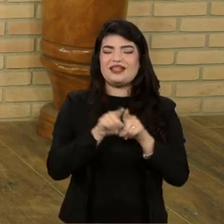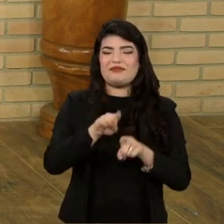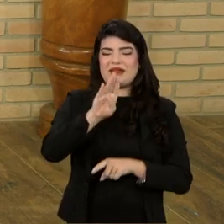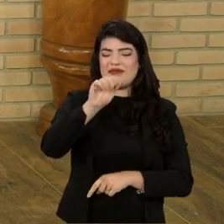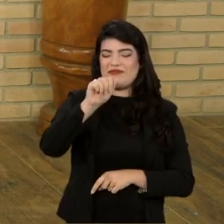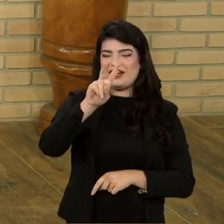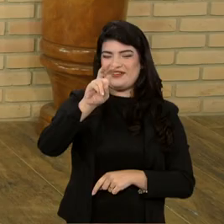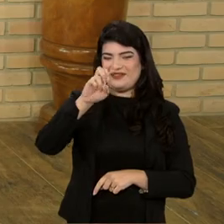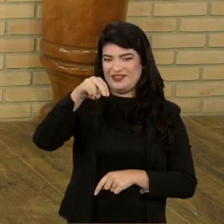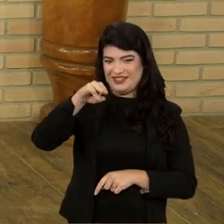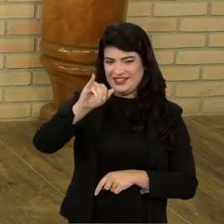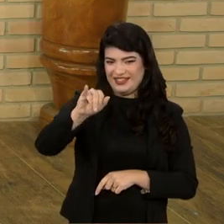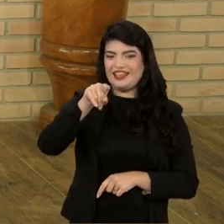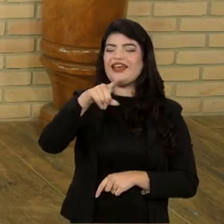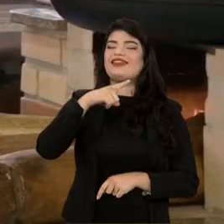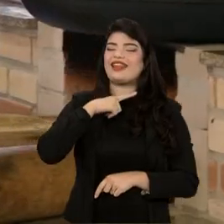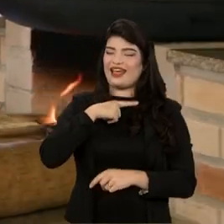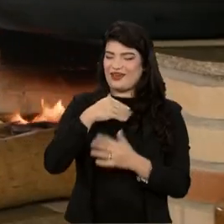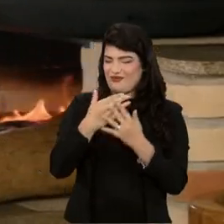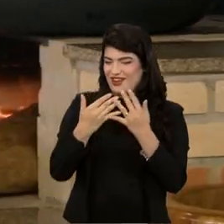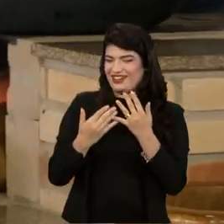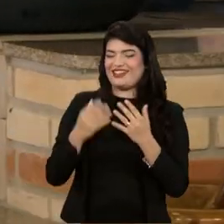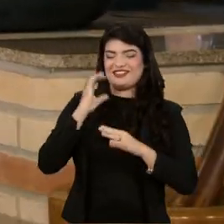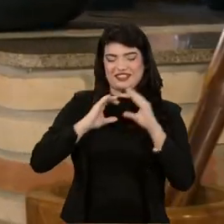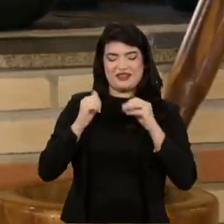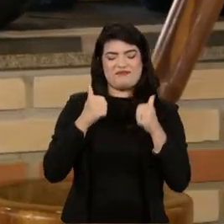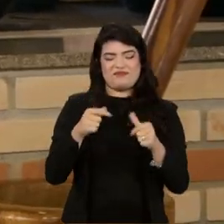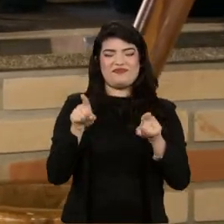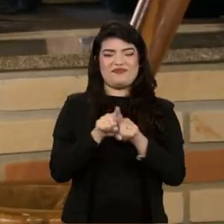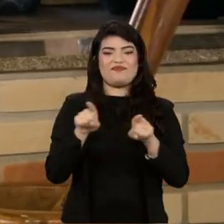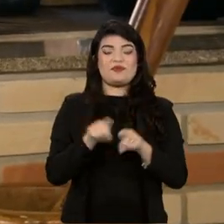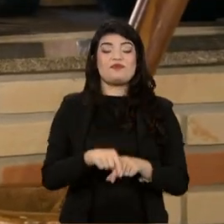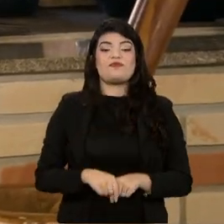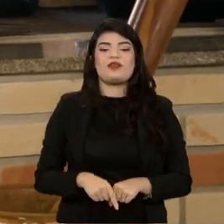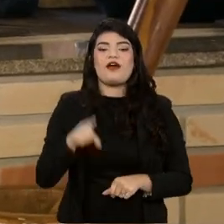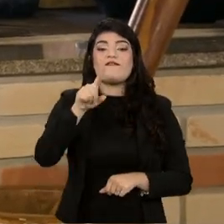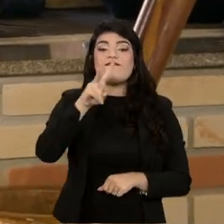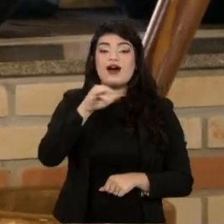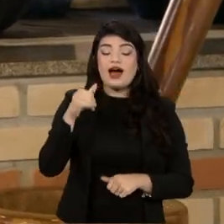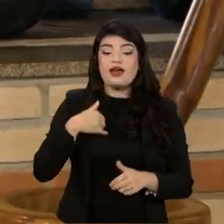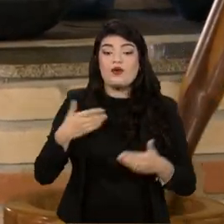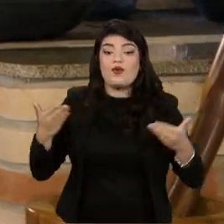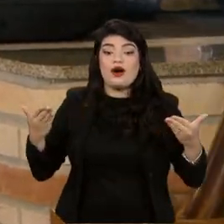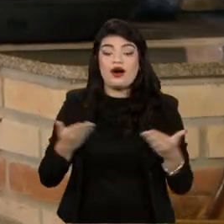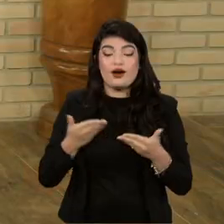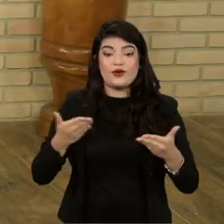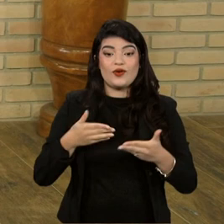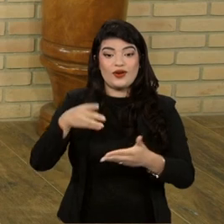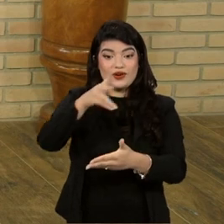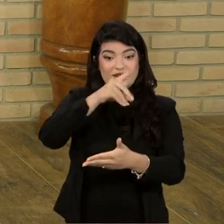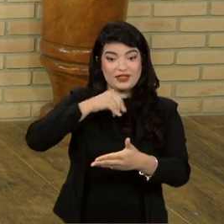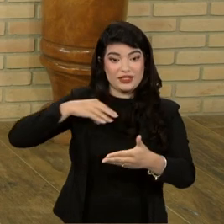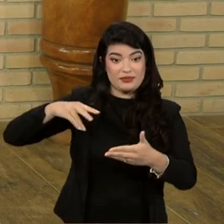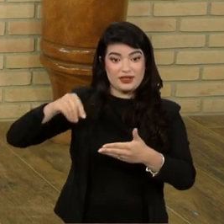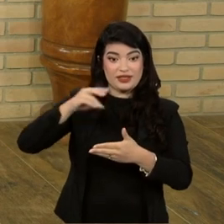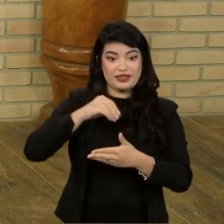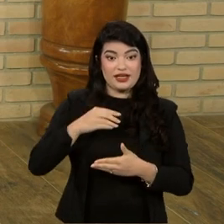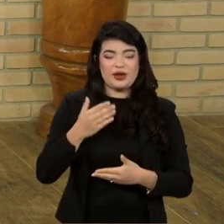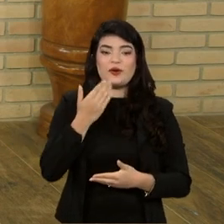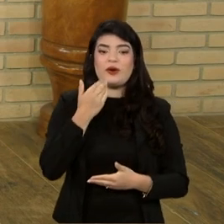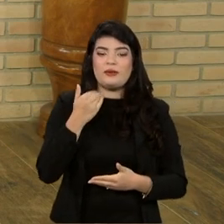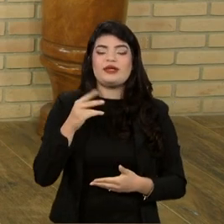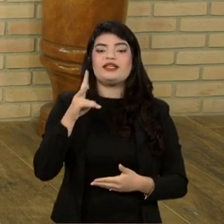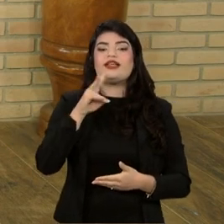Sim, mais ou menos. Ele tem suas qualidades. Gente, eu vou fazer o seguinte. Se eu não começar a temperar esse trem aqui, não vamos